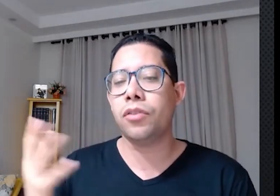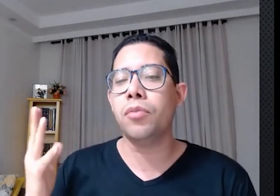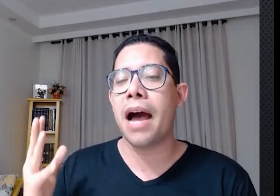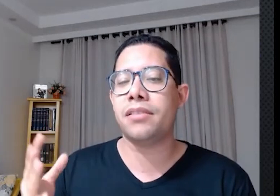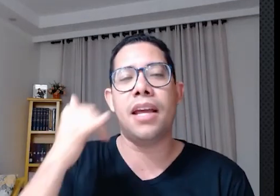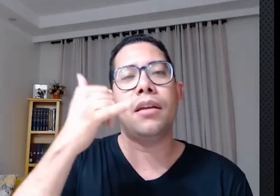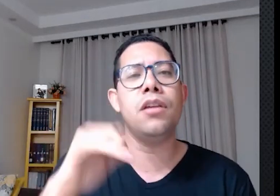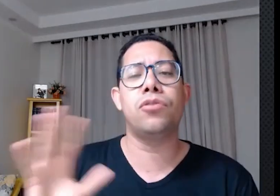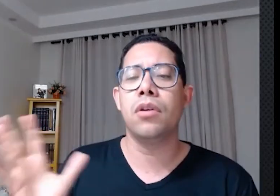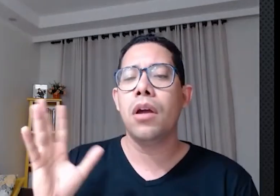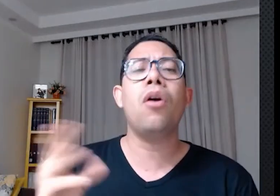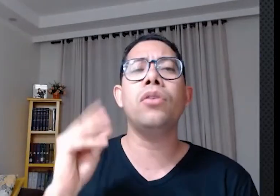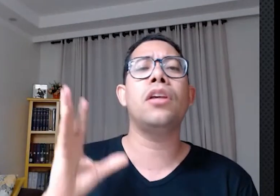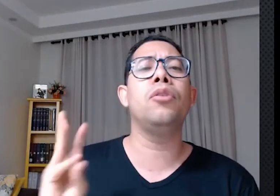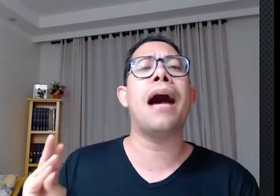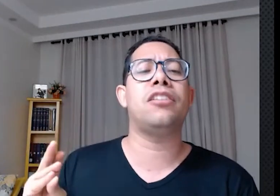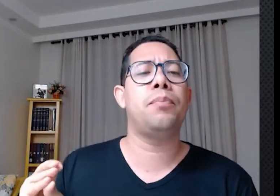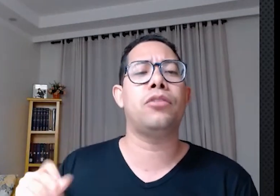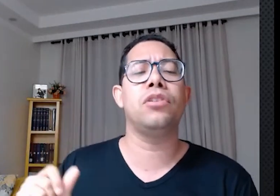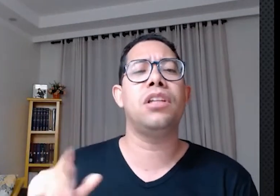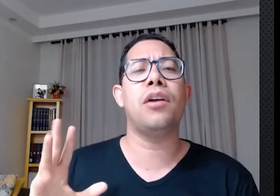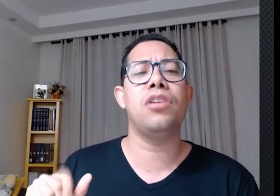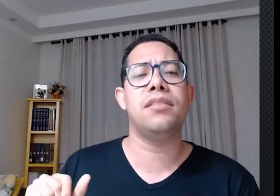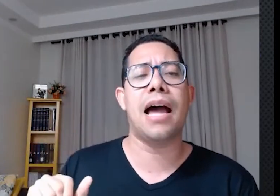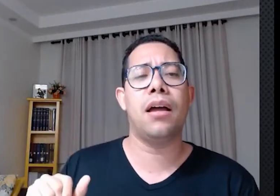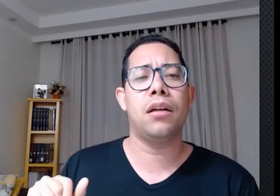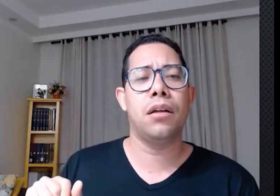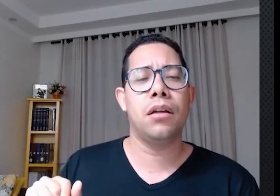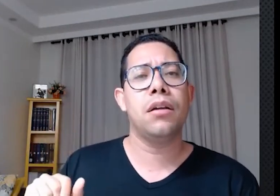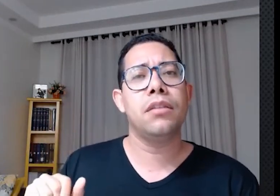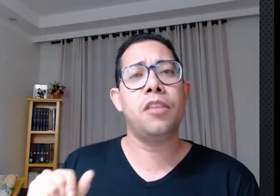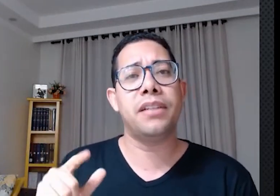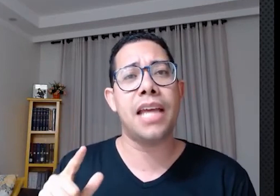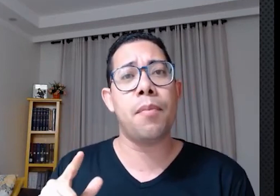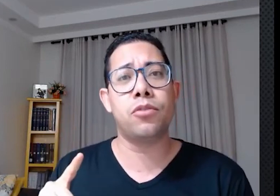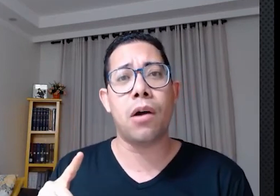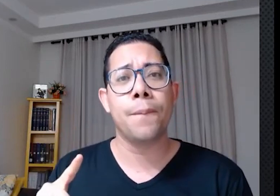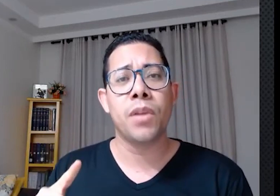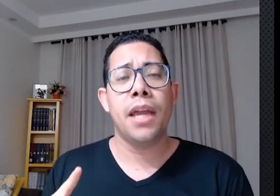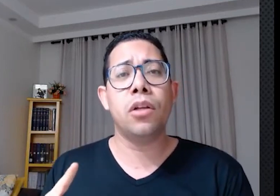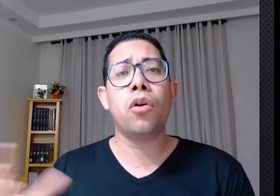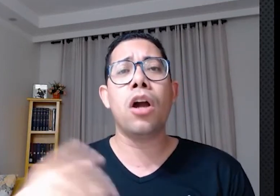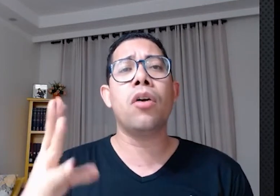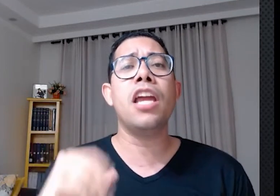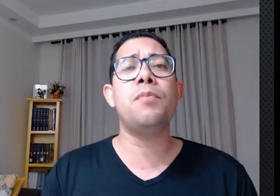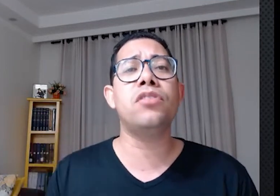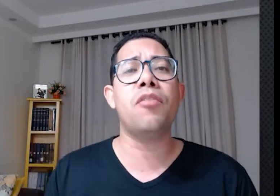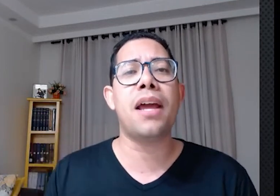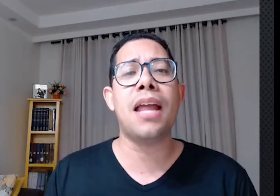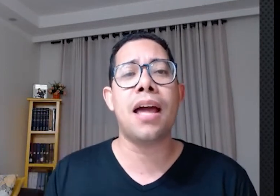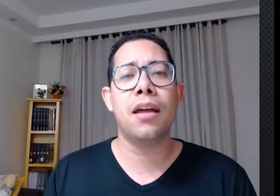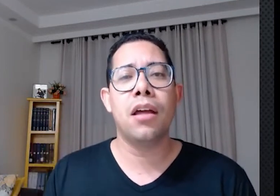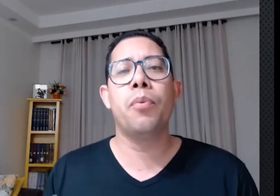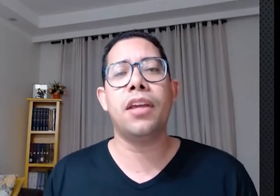disse, o texto base, né? Isso. Qual que é o texto base, pastor, que você vai utilizar? Vocês percebem, pessoal? Então você coloca alguém responsável